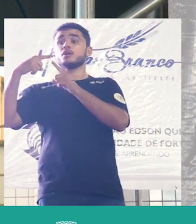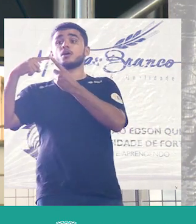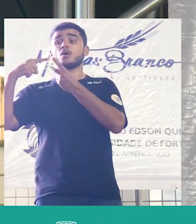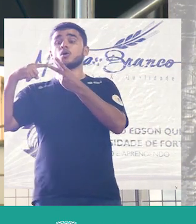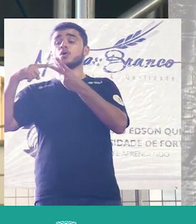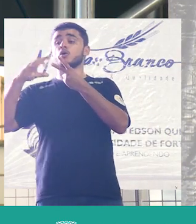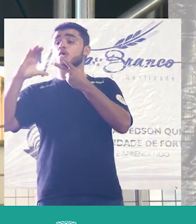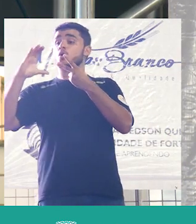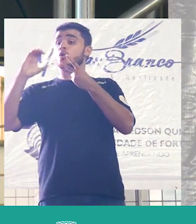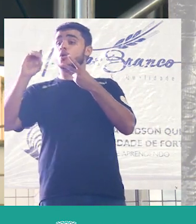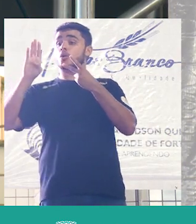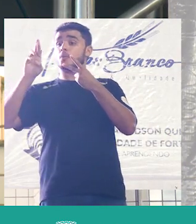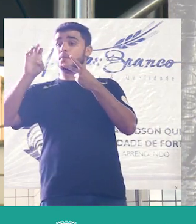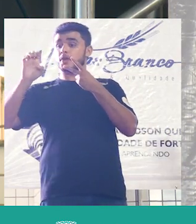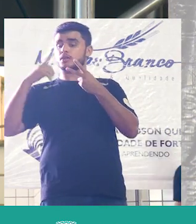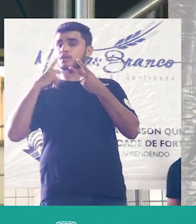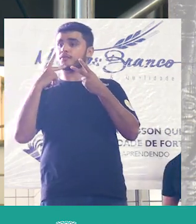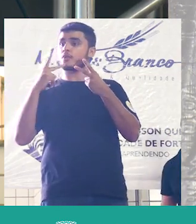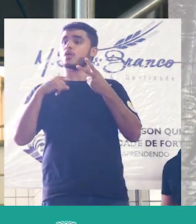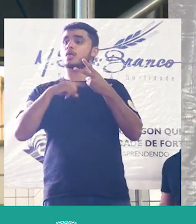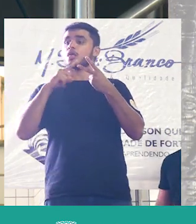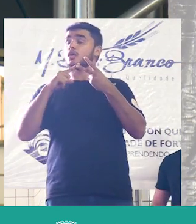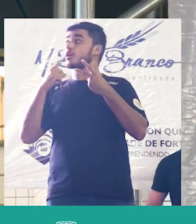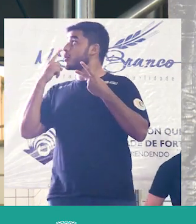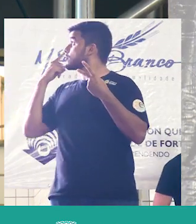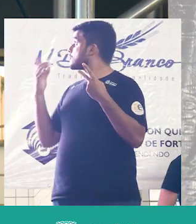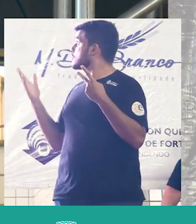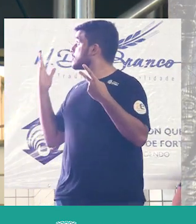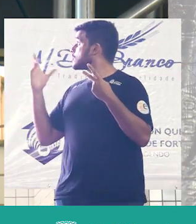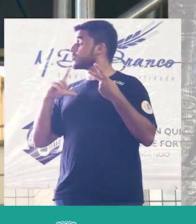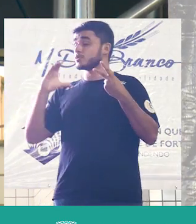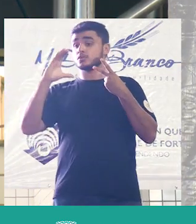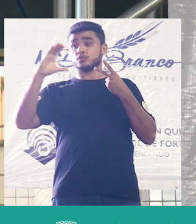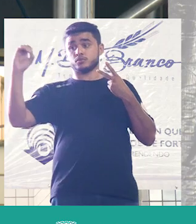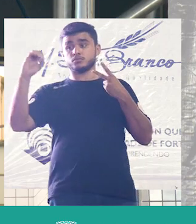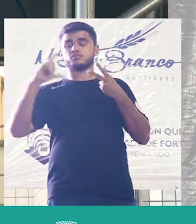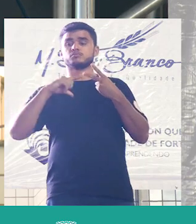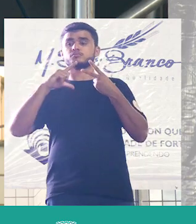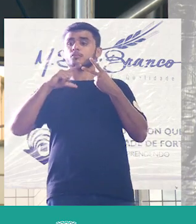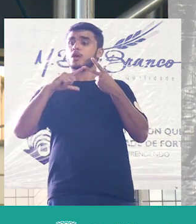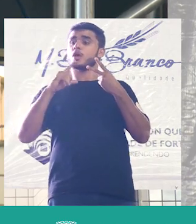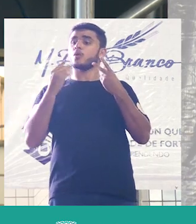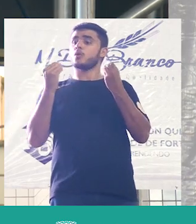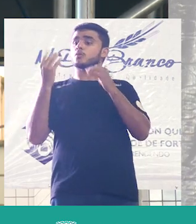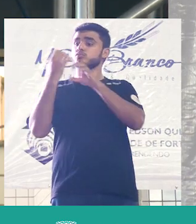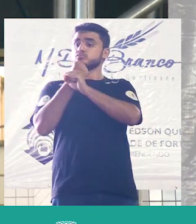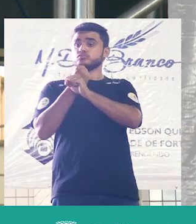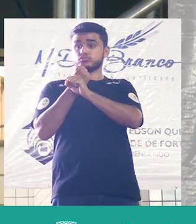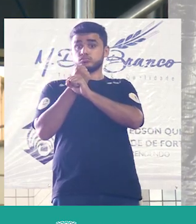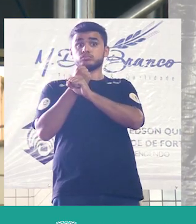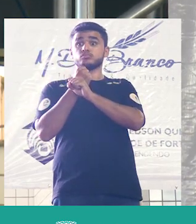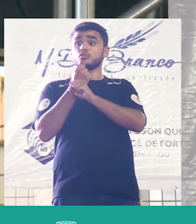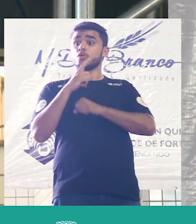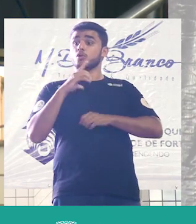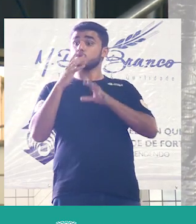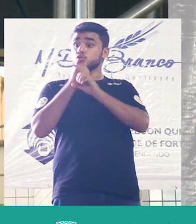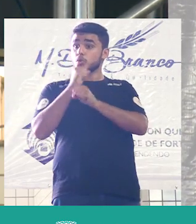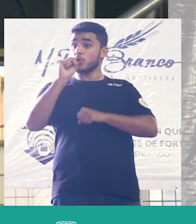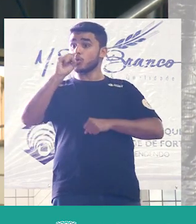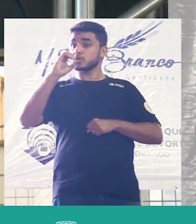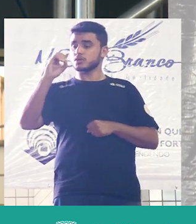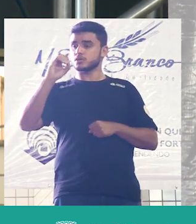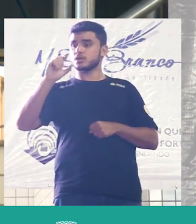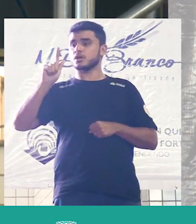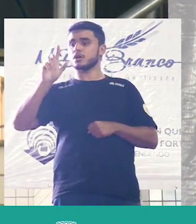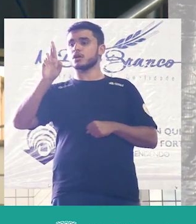Esse 80 representa a massa molar. Ou seja, 1 mol dessa substância pesa 80 gramas. Só que você não tem 1